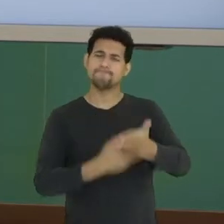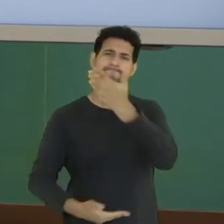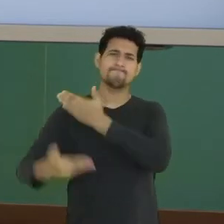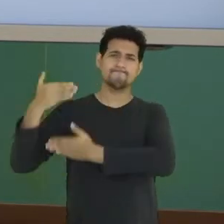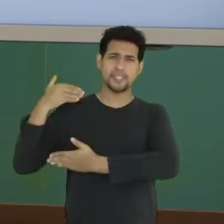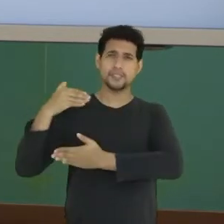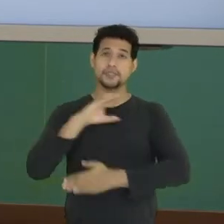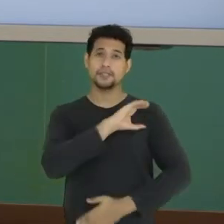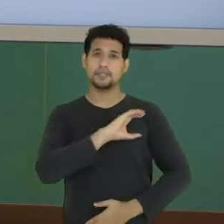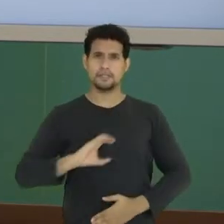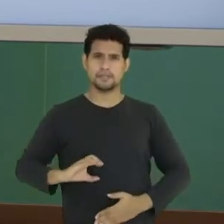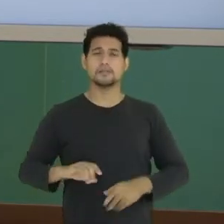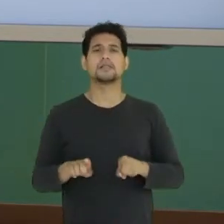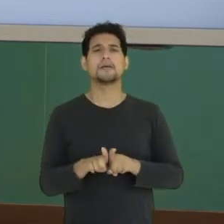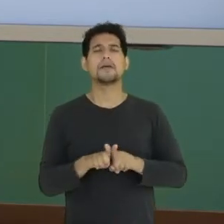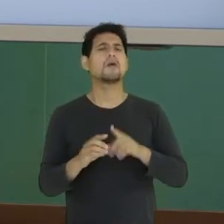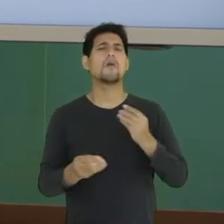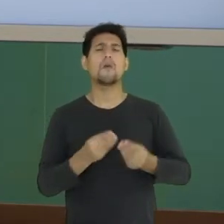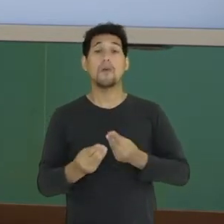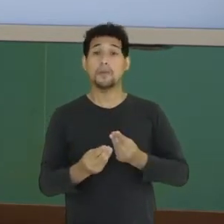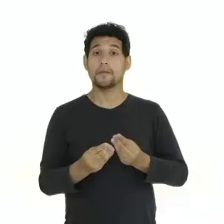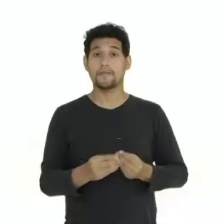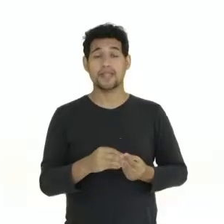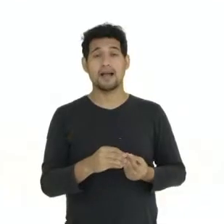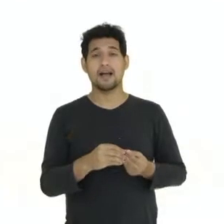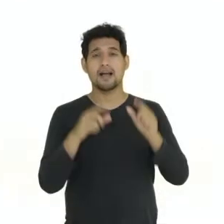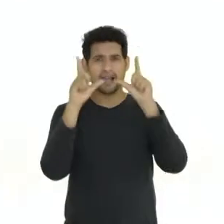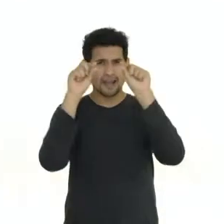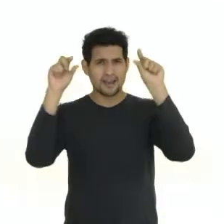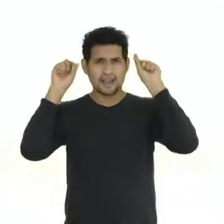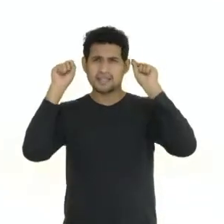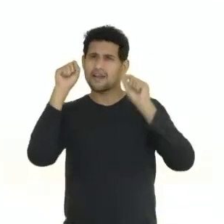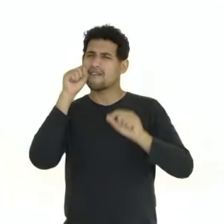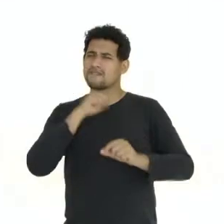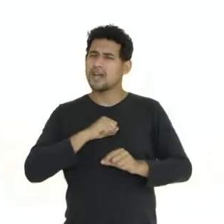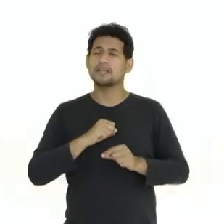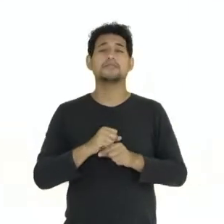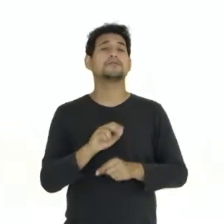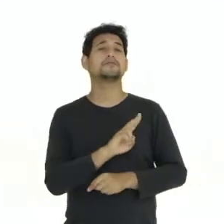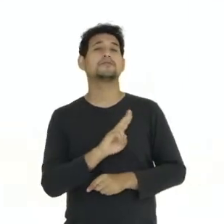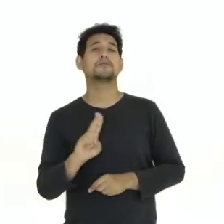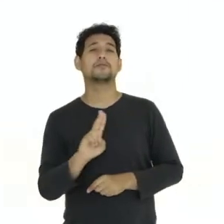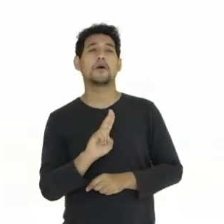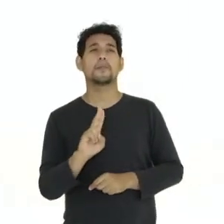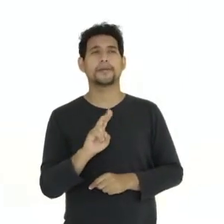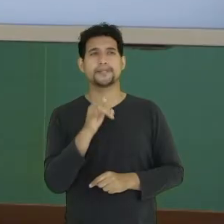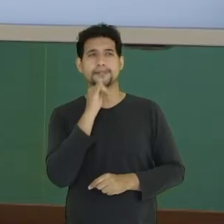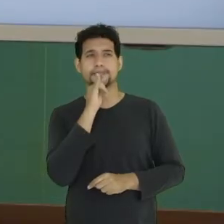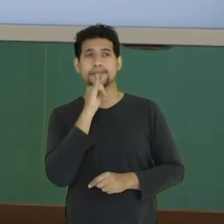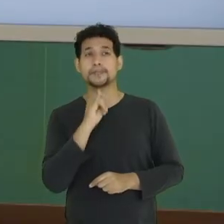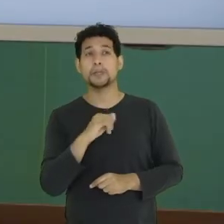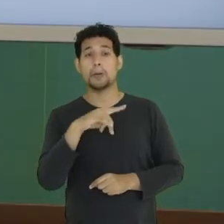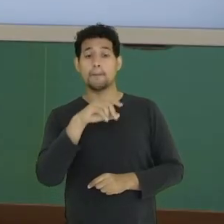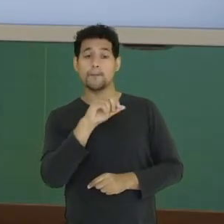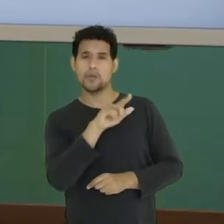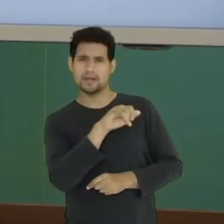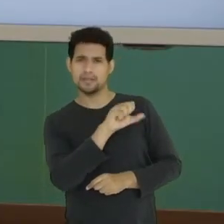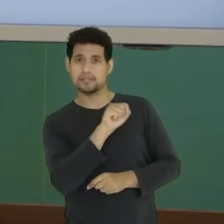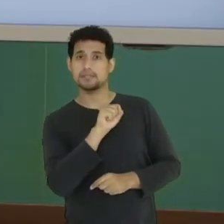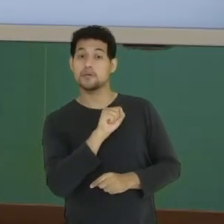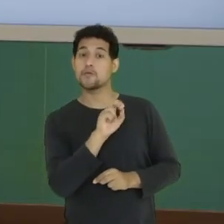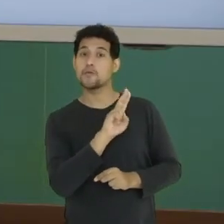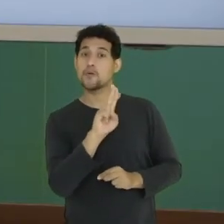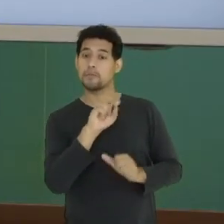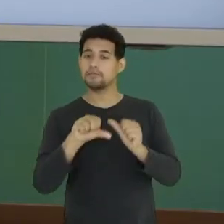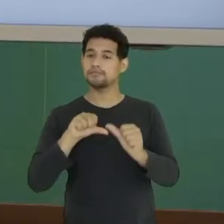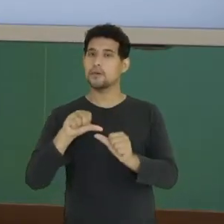a Grécia Antiga era formada por essas cidades independentes, chamadas polis, daí o nome política. As